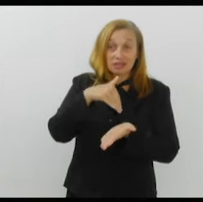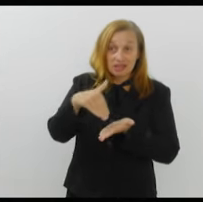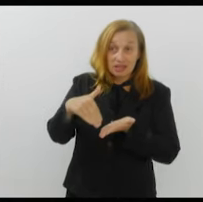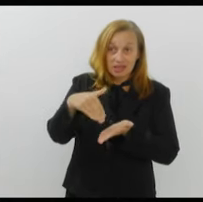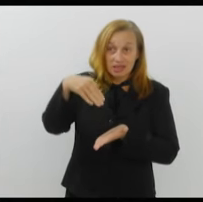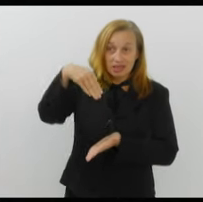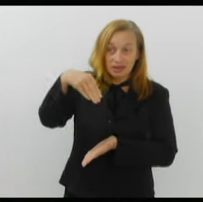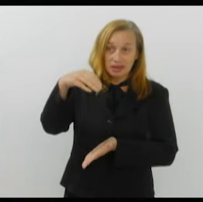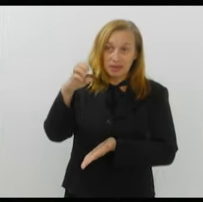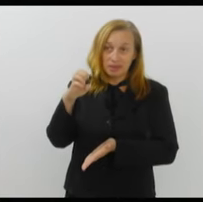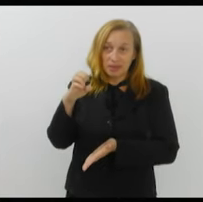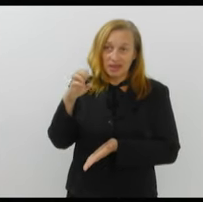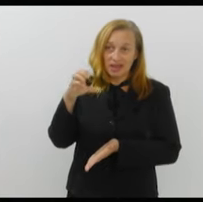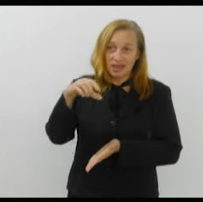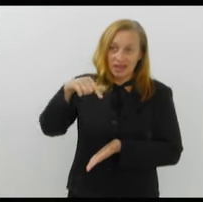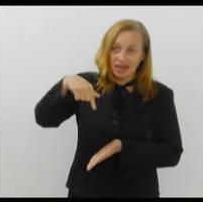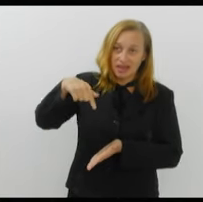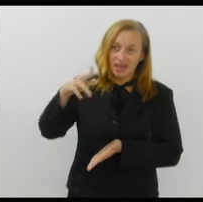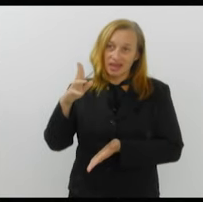secretário Mequetrefe.